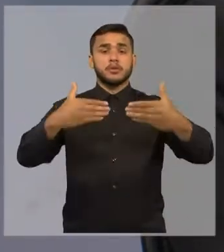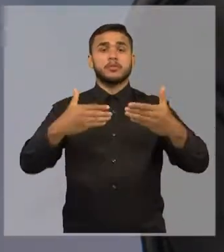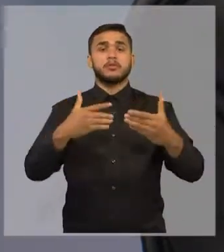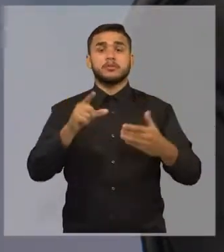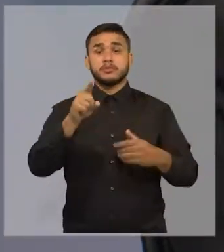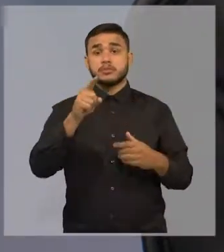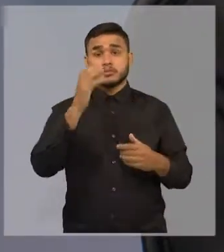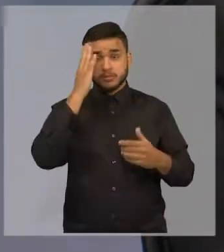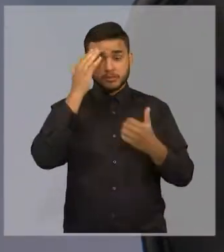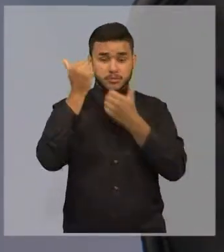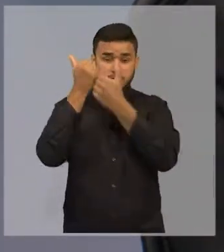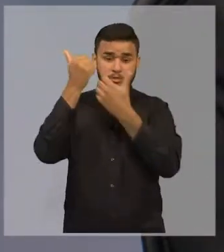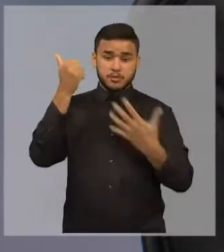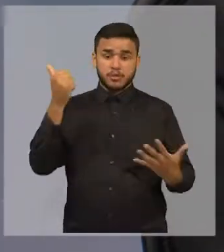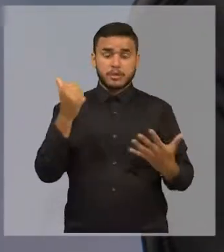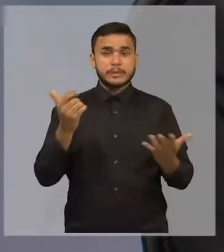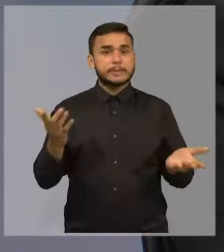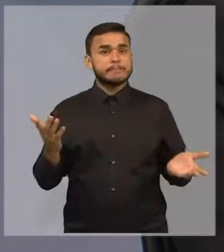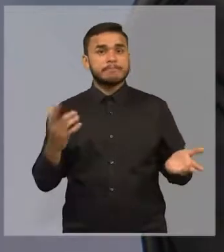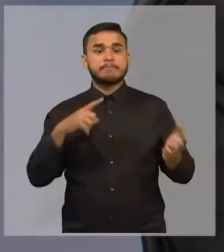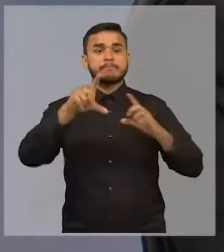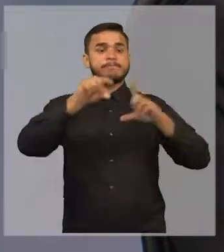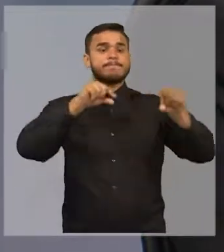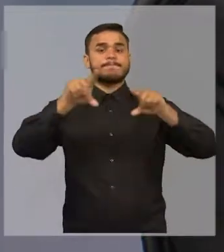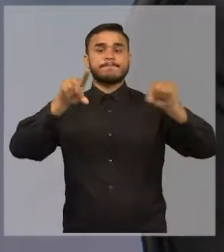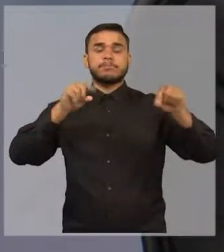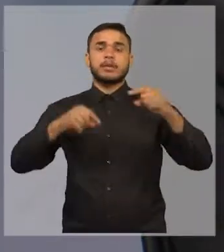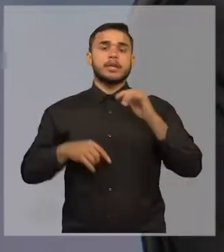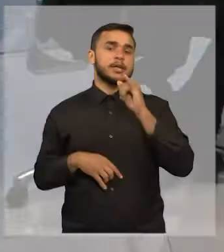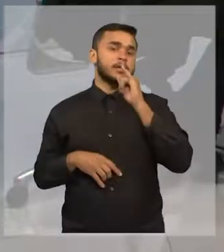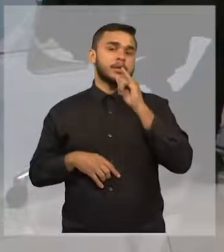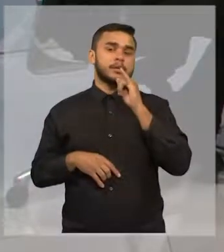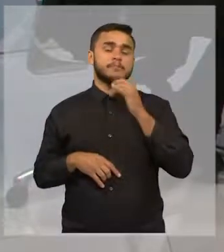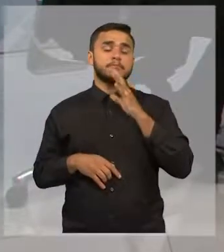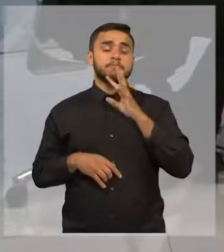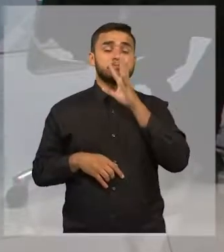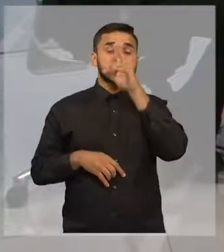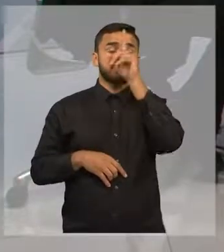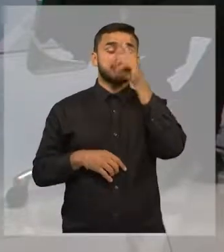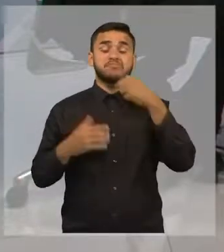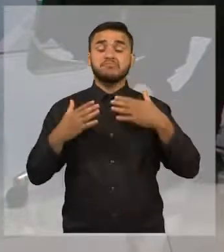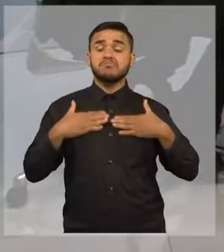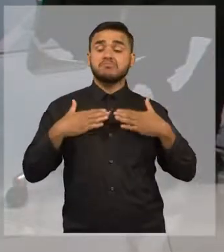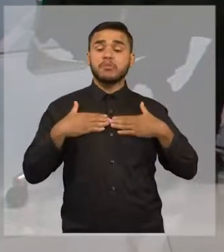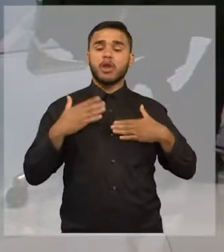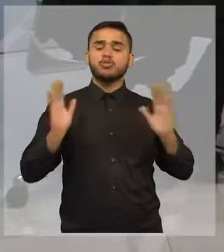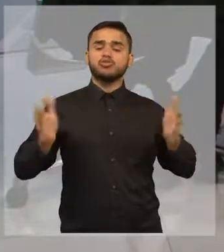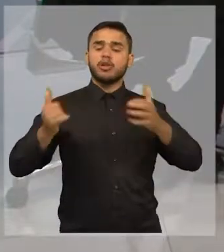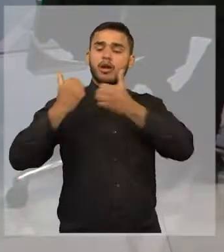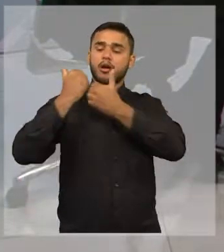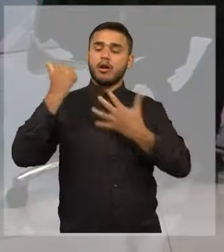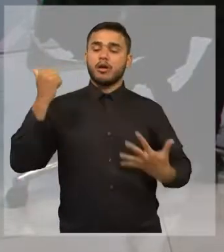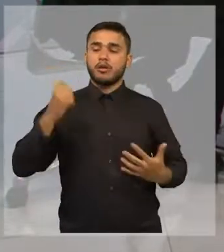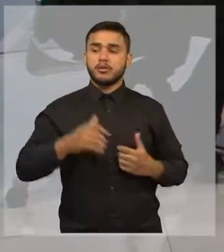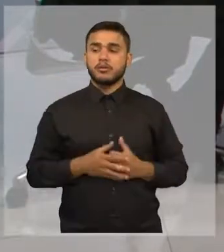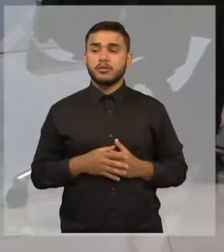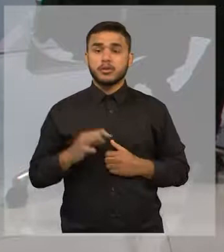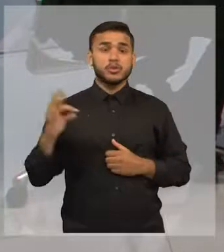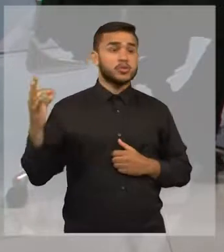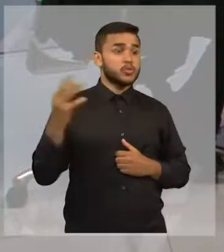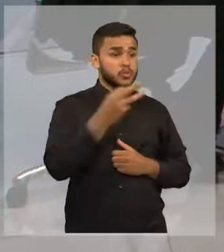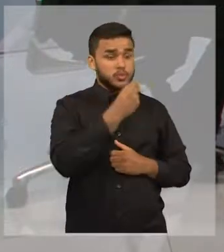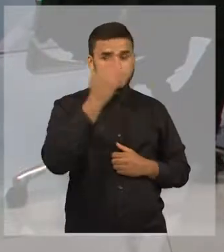não aconteceu. Isso pode ser mal interpretado pelo eleitorado, porque parece presunçoso, né? Você já sabe. Mas se todos